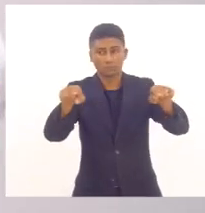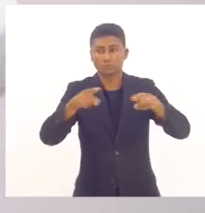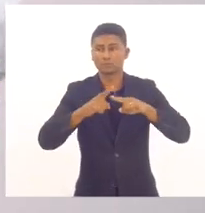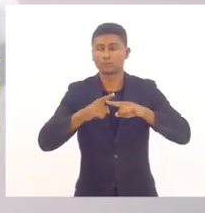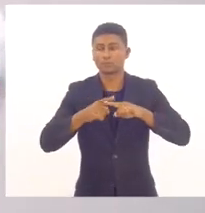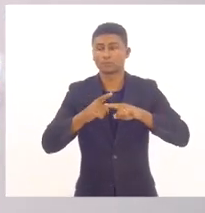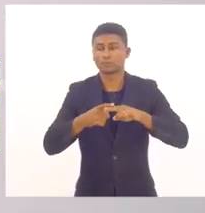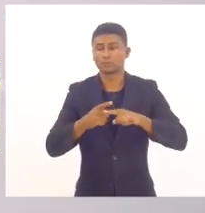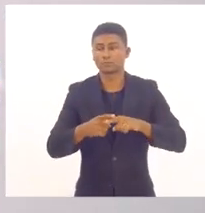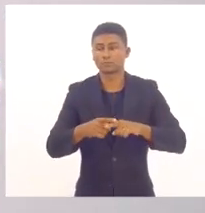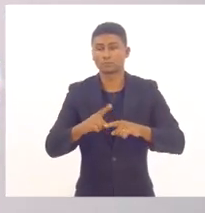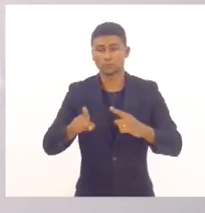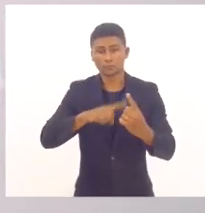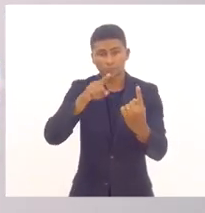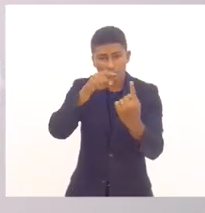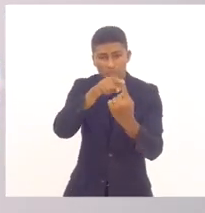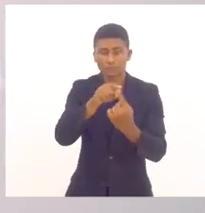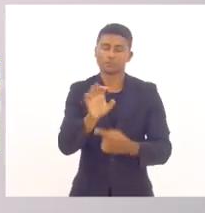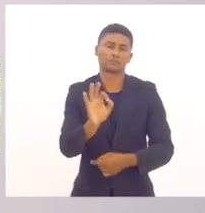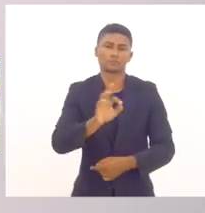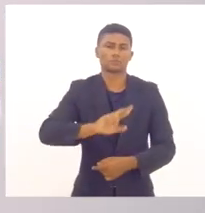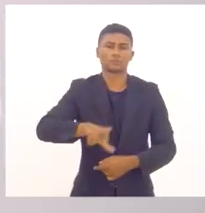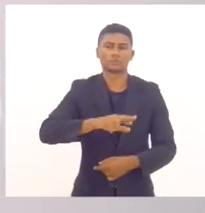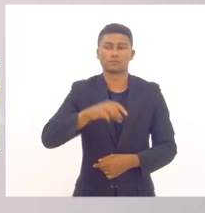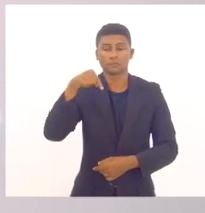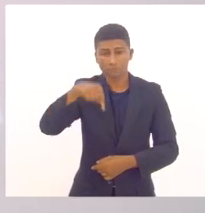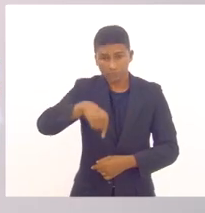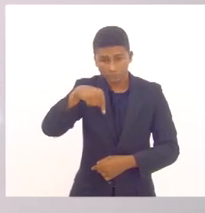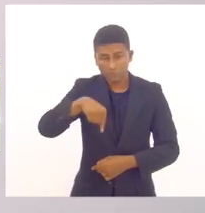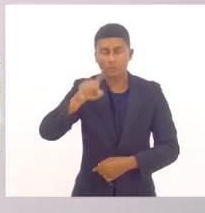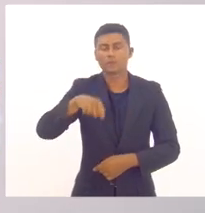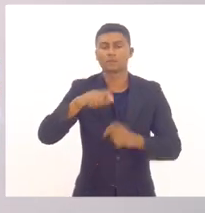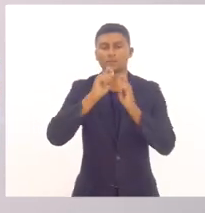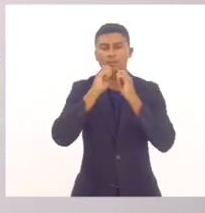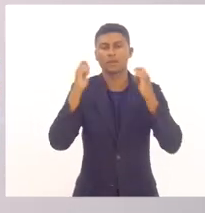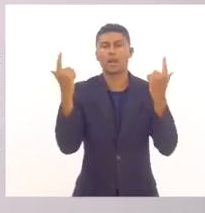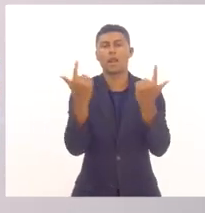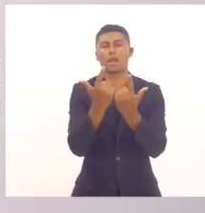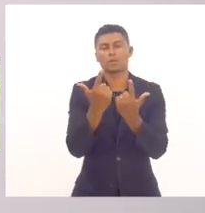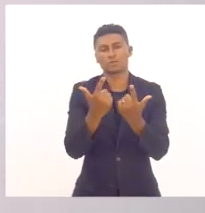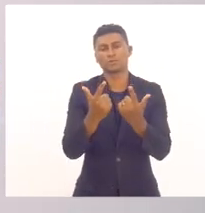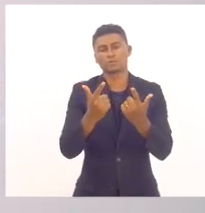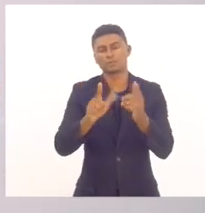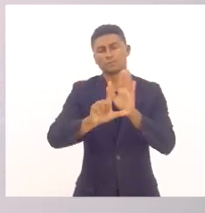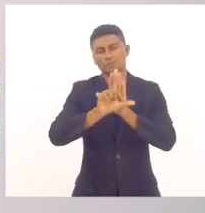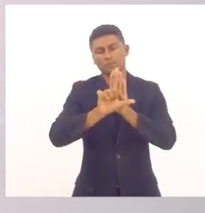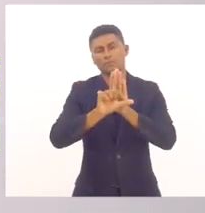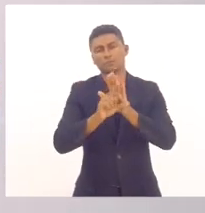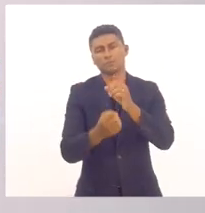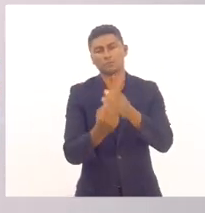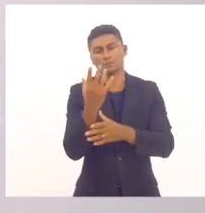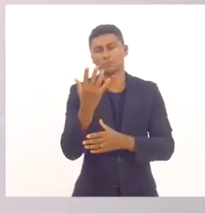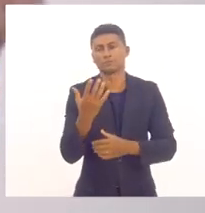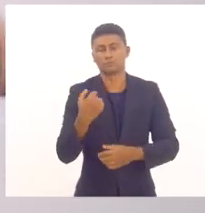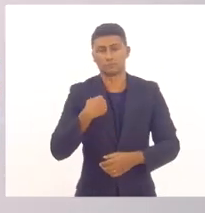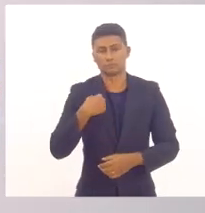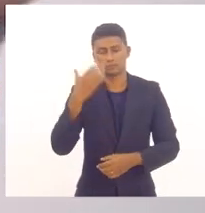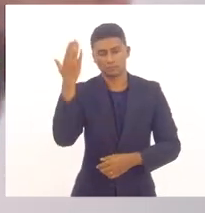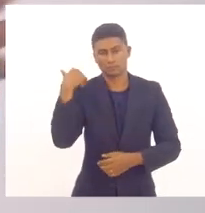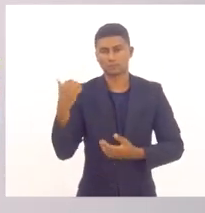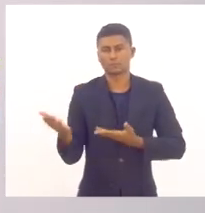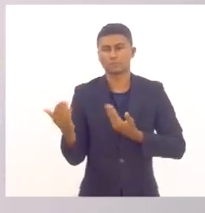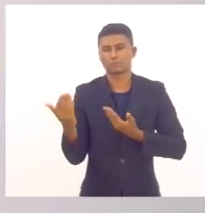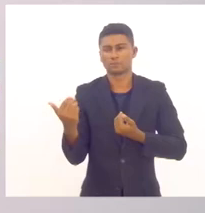digamos assim, o objeto central aqui. Aqui é uma casa de leis. Eu próprio, embora tenha, quando eu era guri, tenha